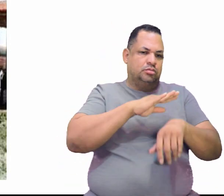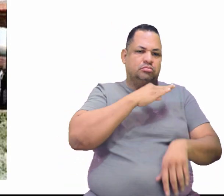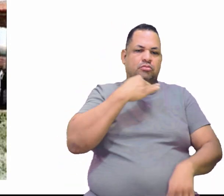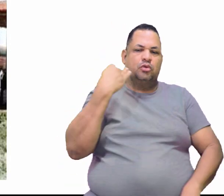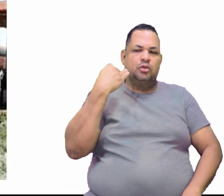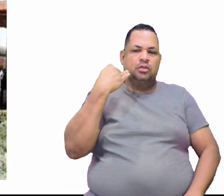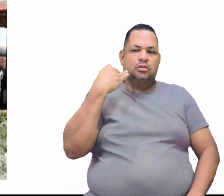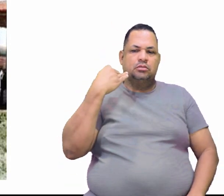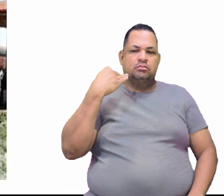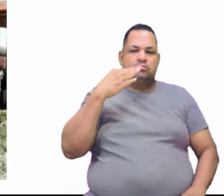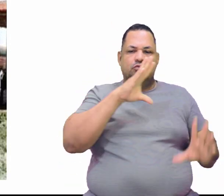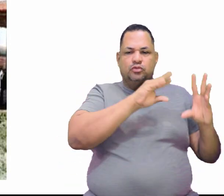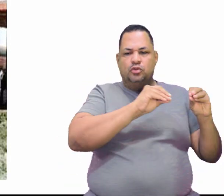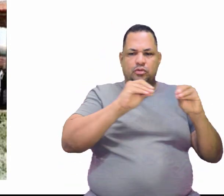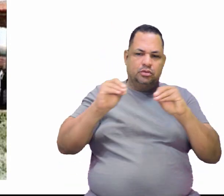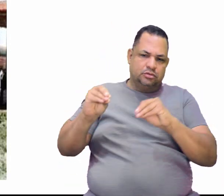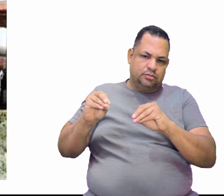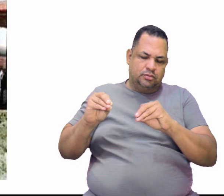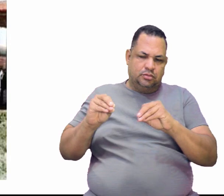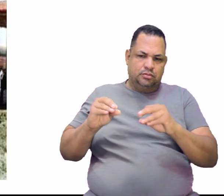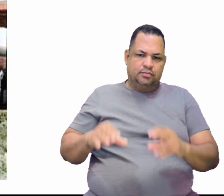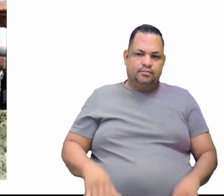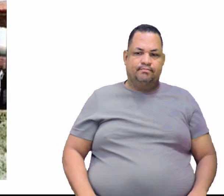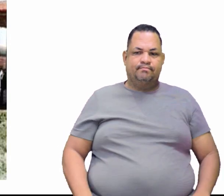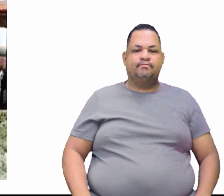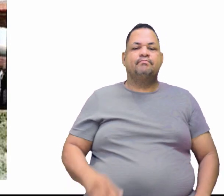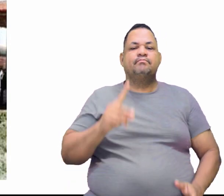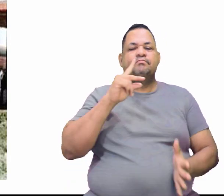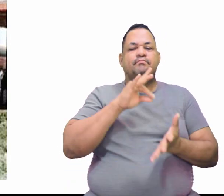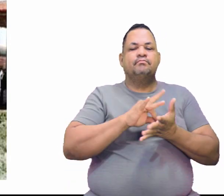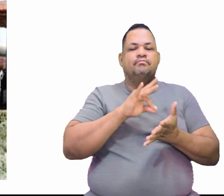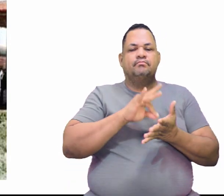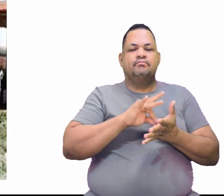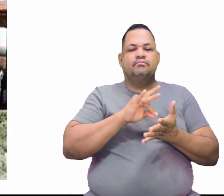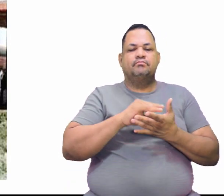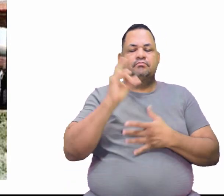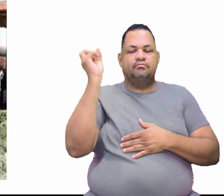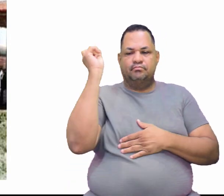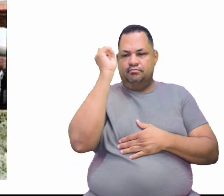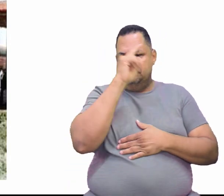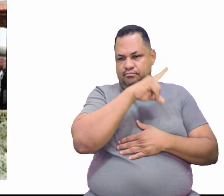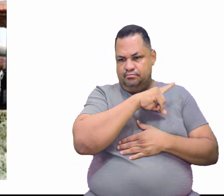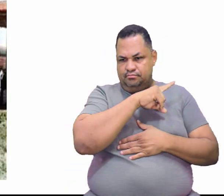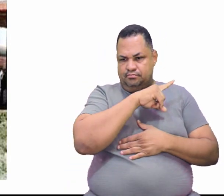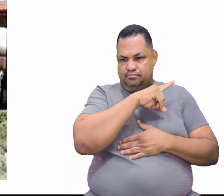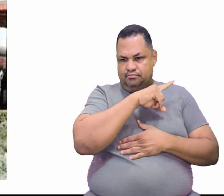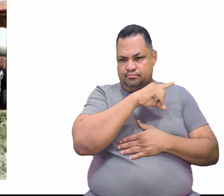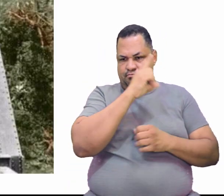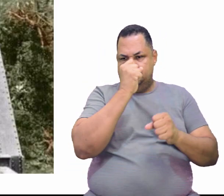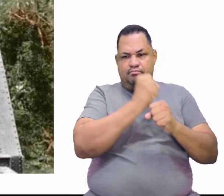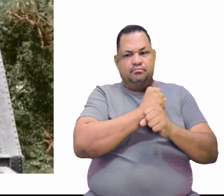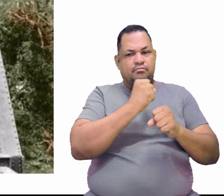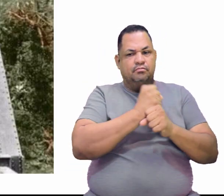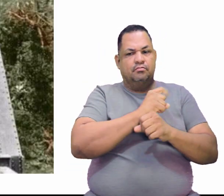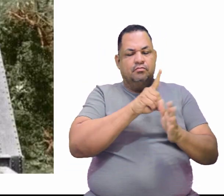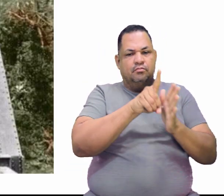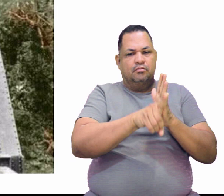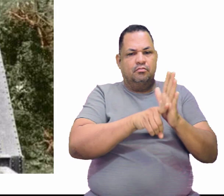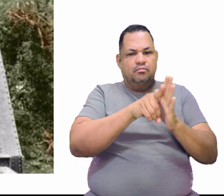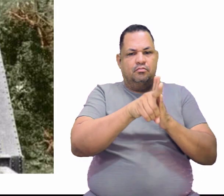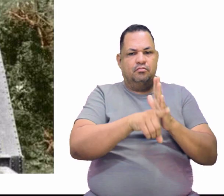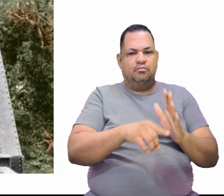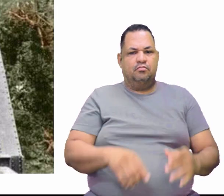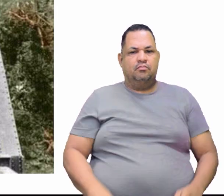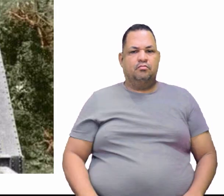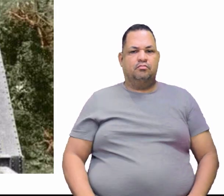no trajeto. Então, realmente foi muito difícil essa construção.